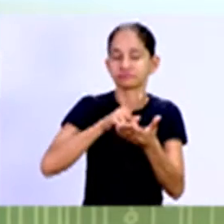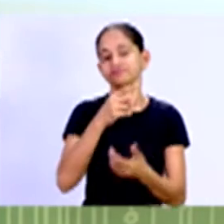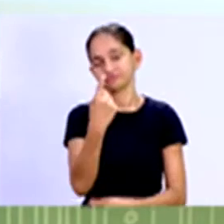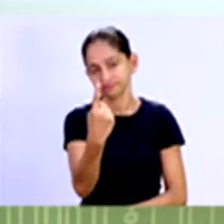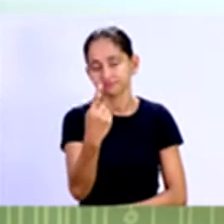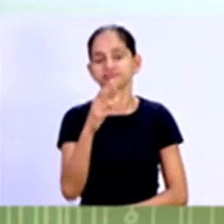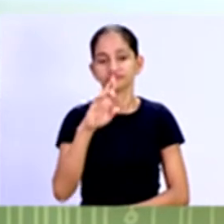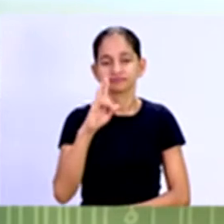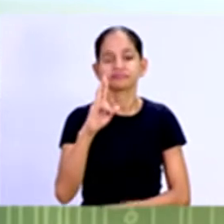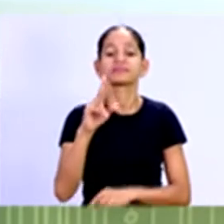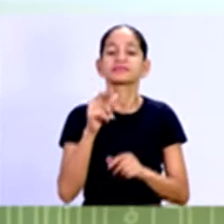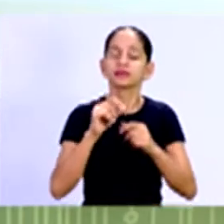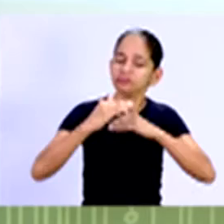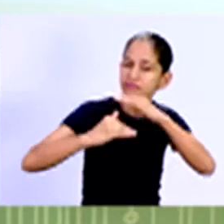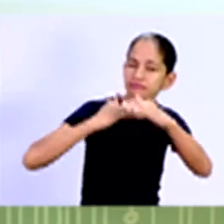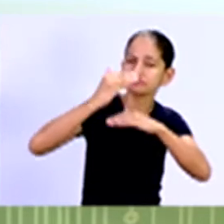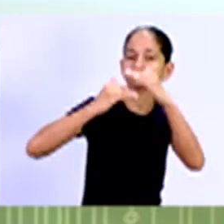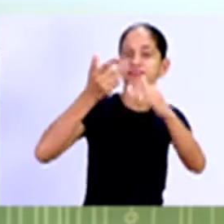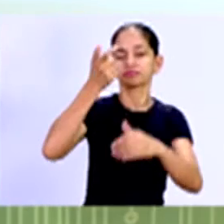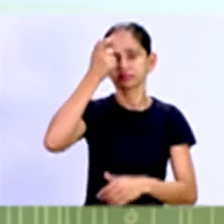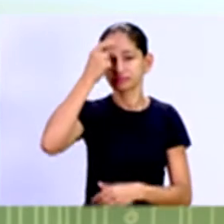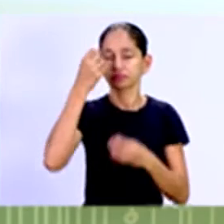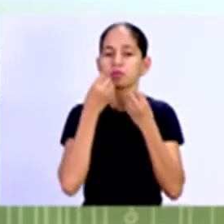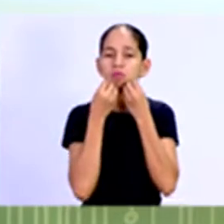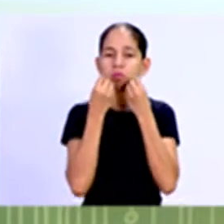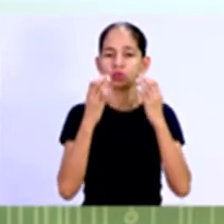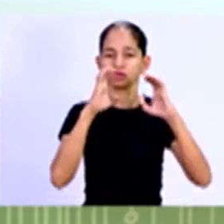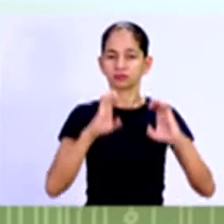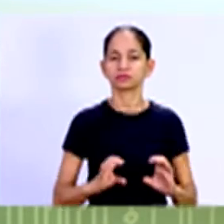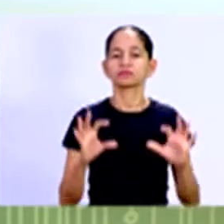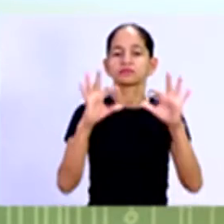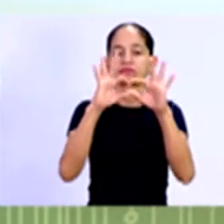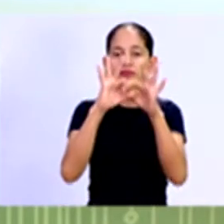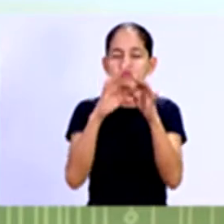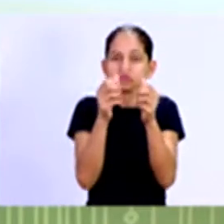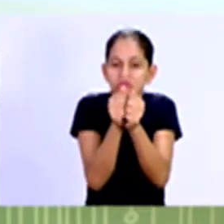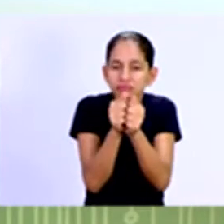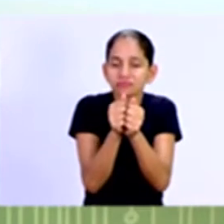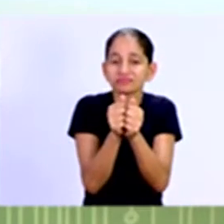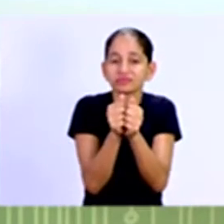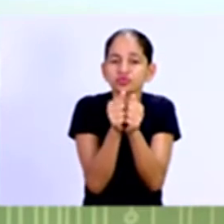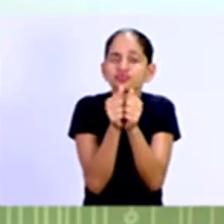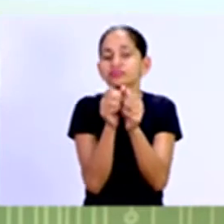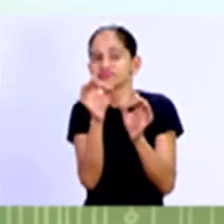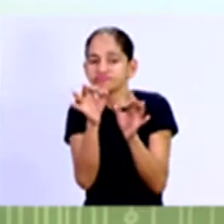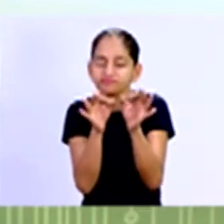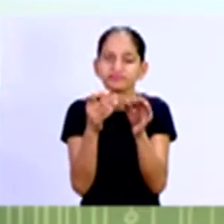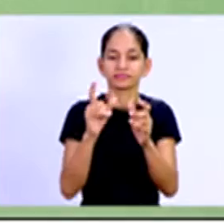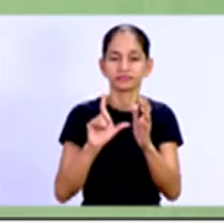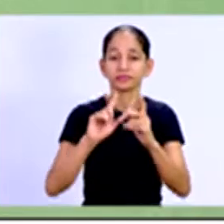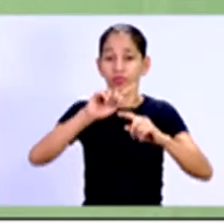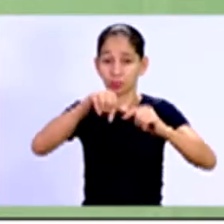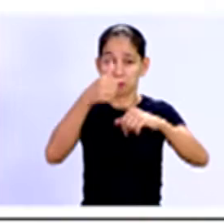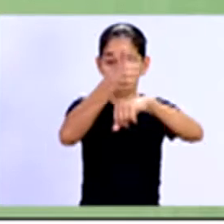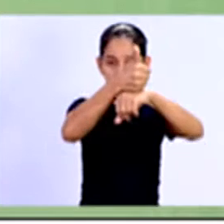buscar ter uma moralidade com nível elevado, de preferência esse pós-convencional.